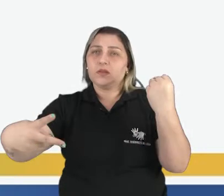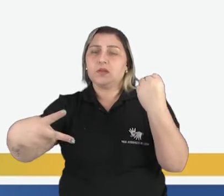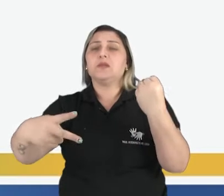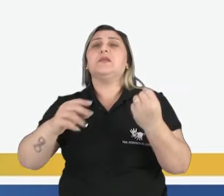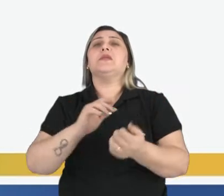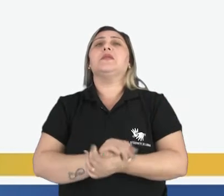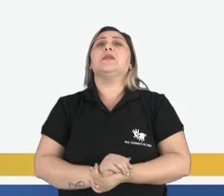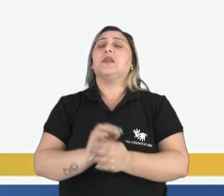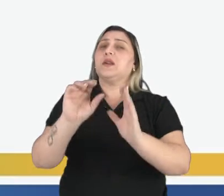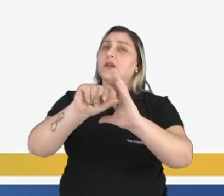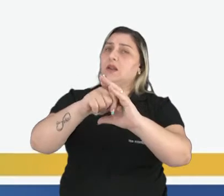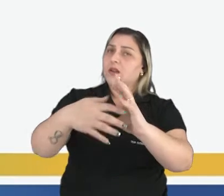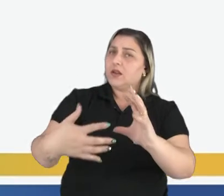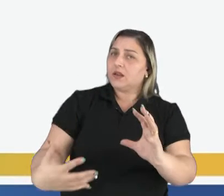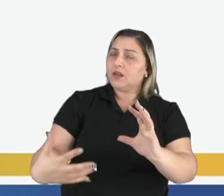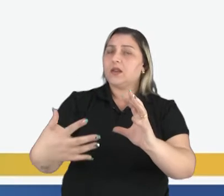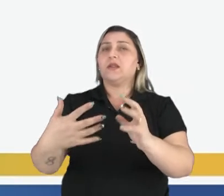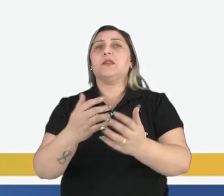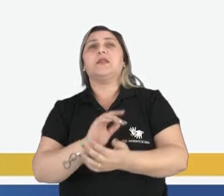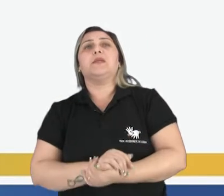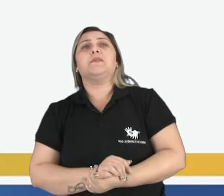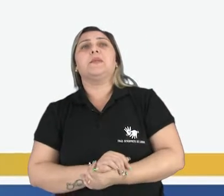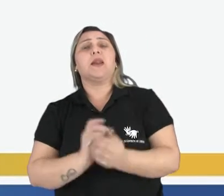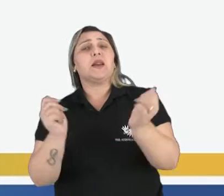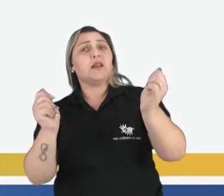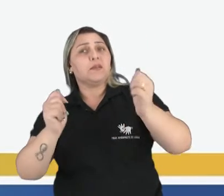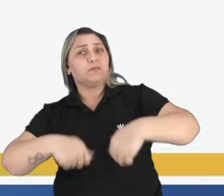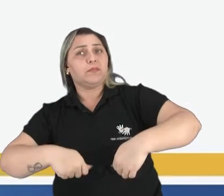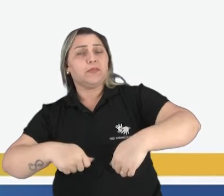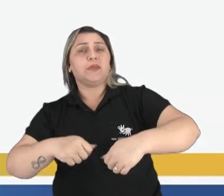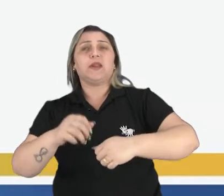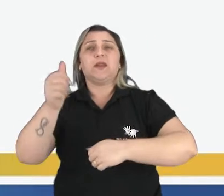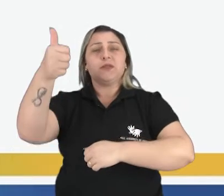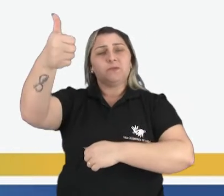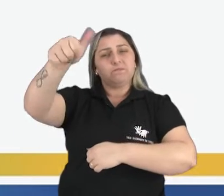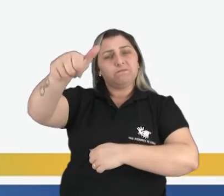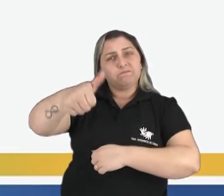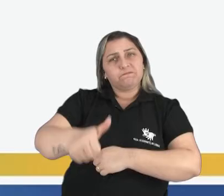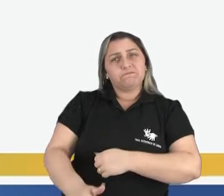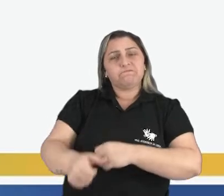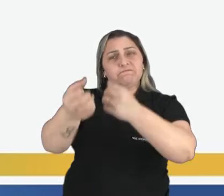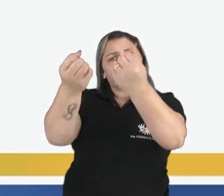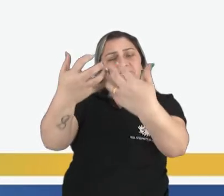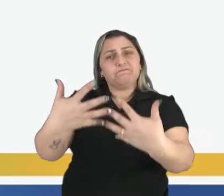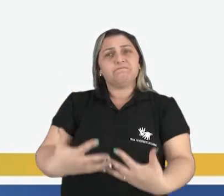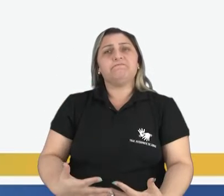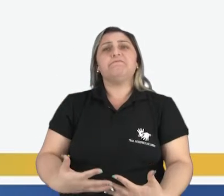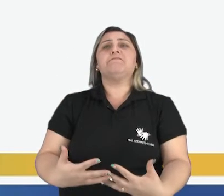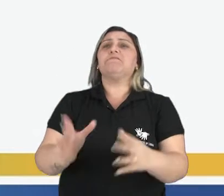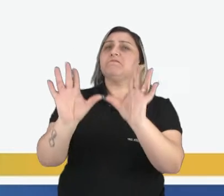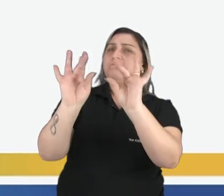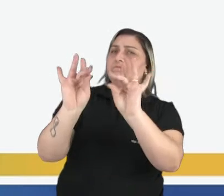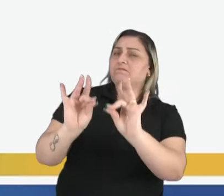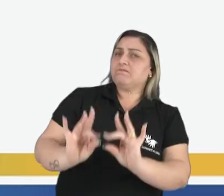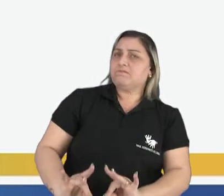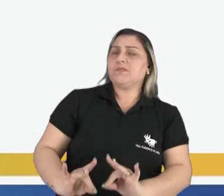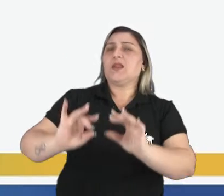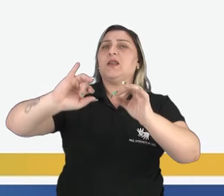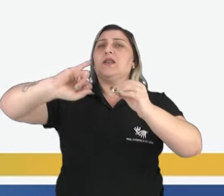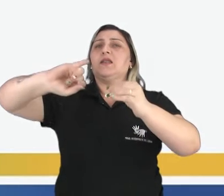constituição íntima, caracterizando-se dessa forma pela capacidade de analisar, de explicar, de desdobrar,